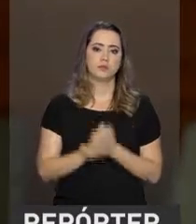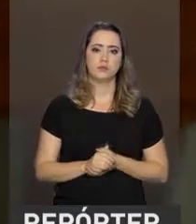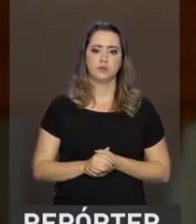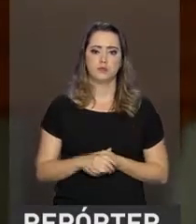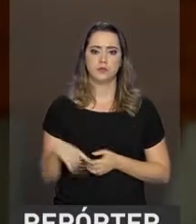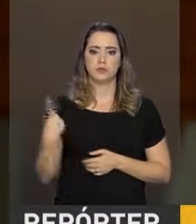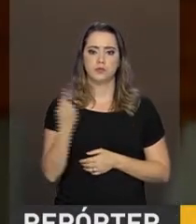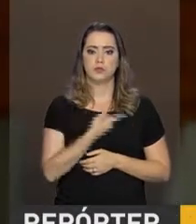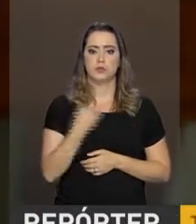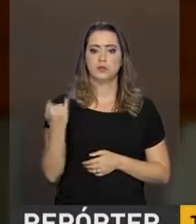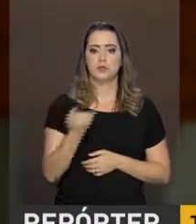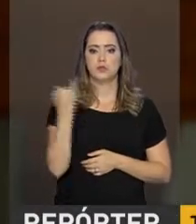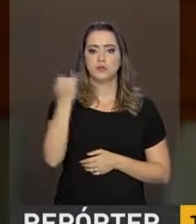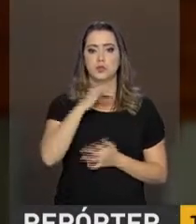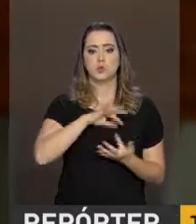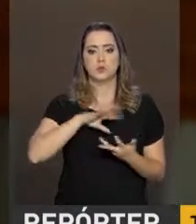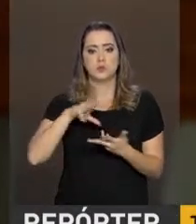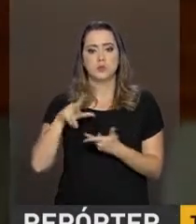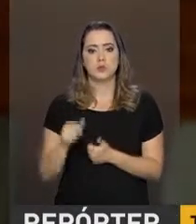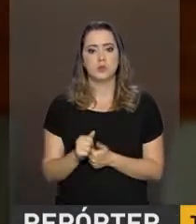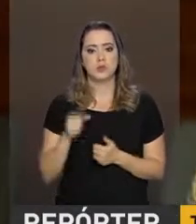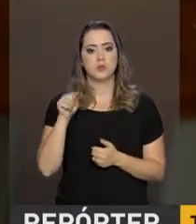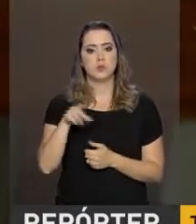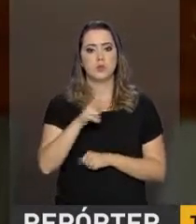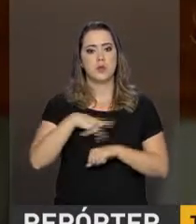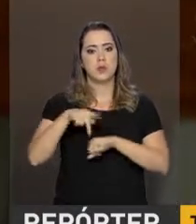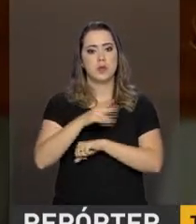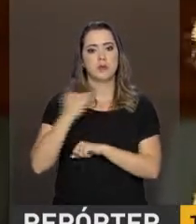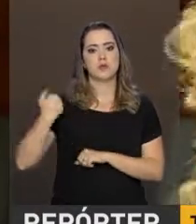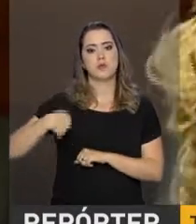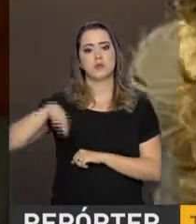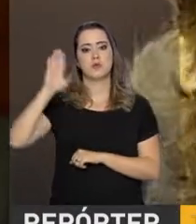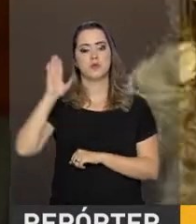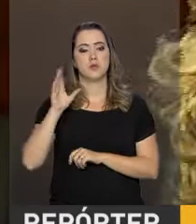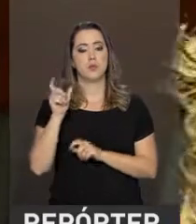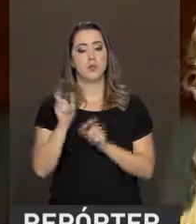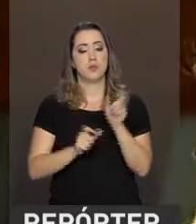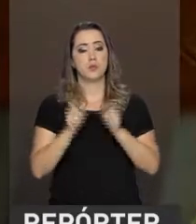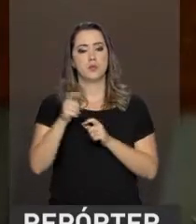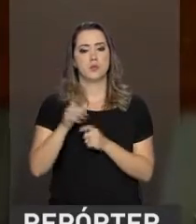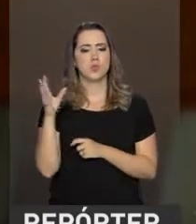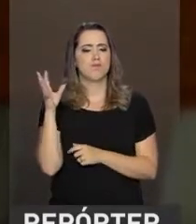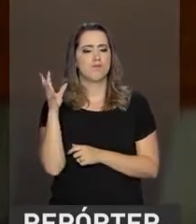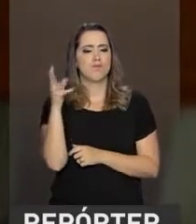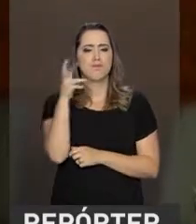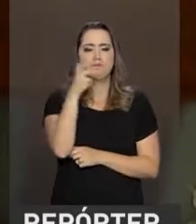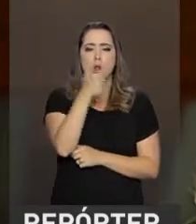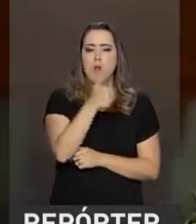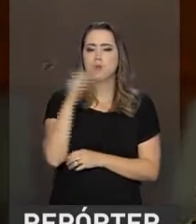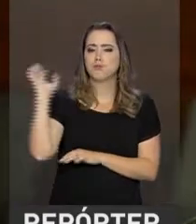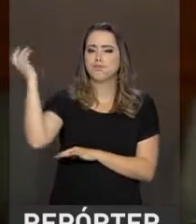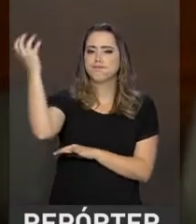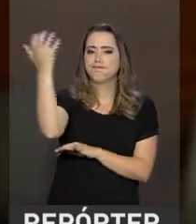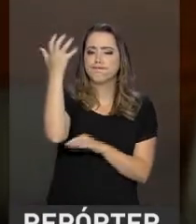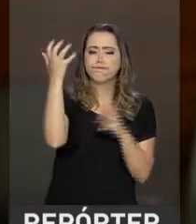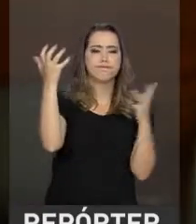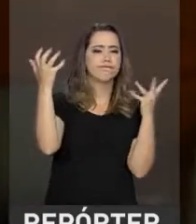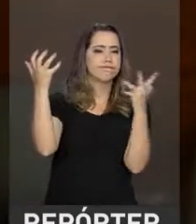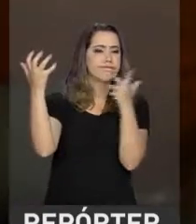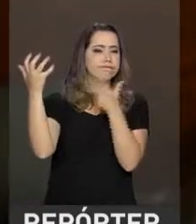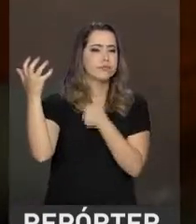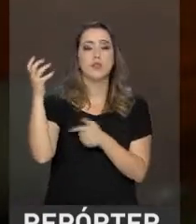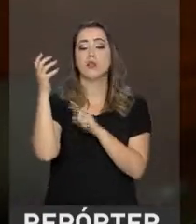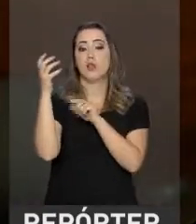somos referência a nível mundial, um país com mais quantidade de belezas naturais. Somos o primeiro no